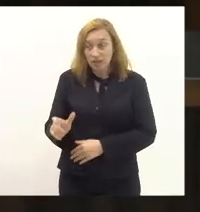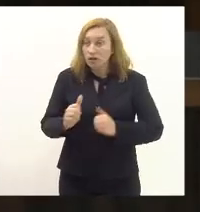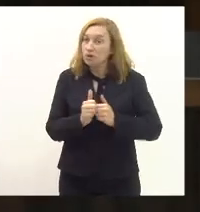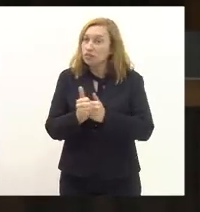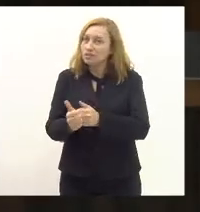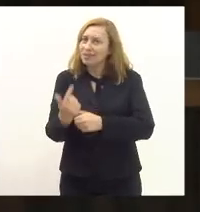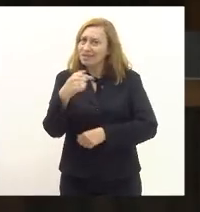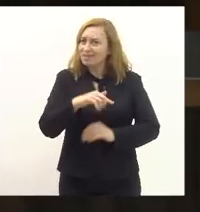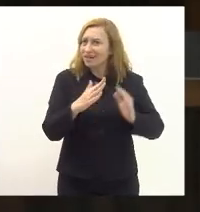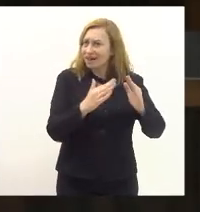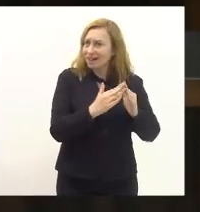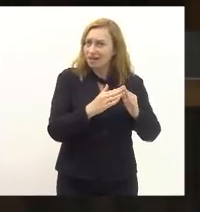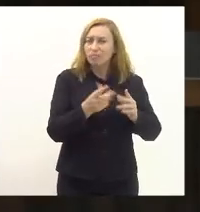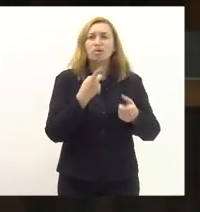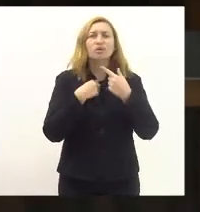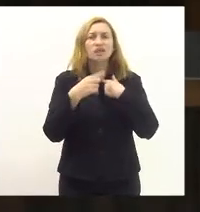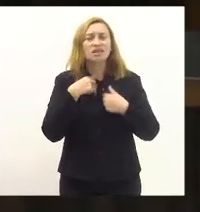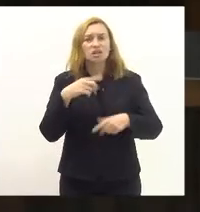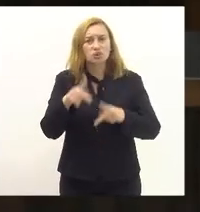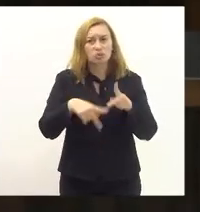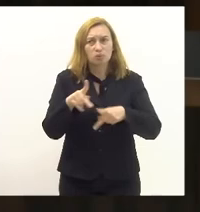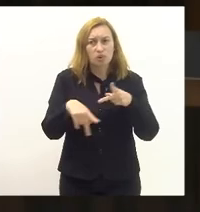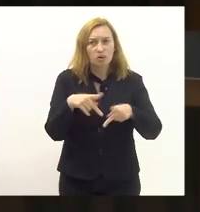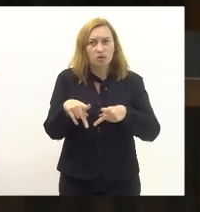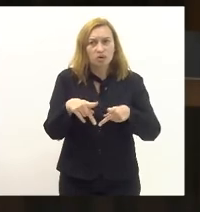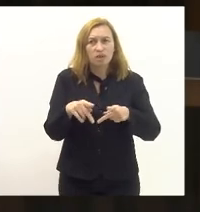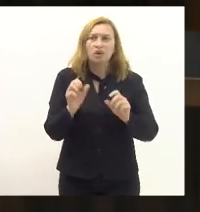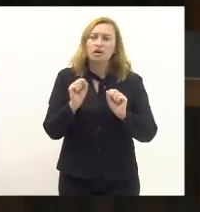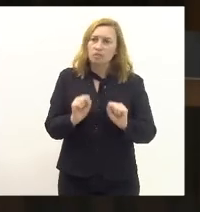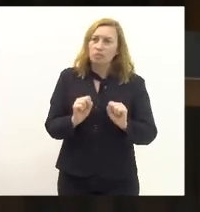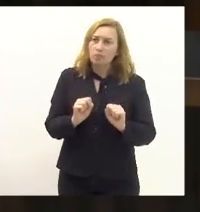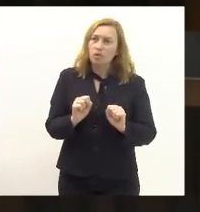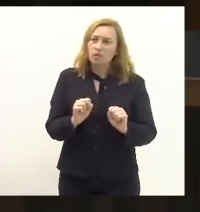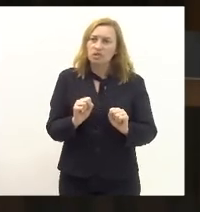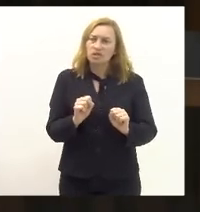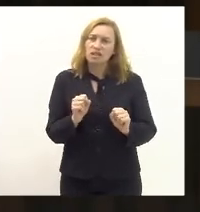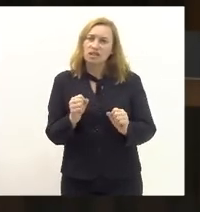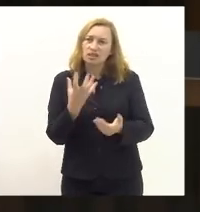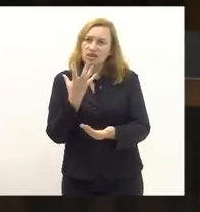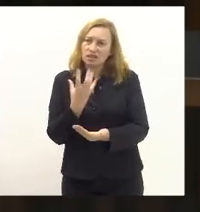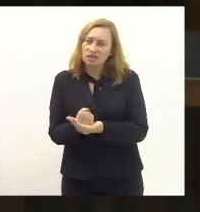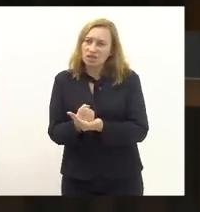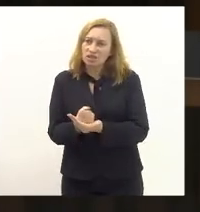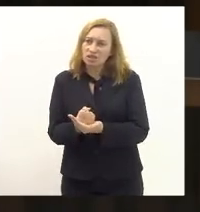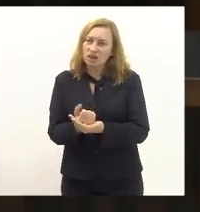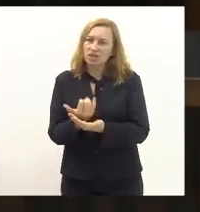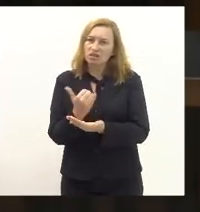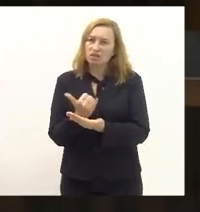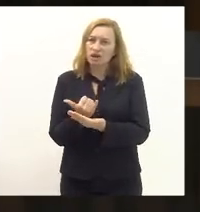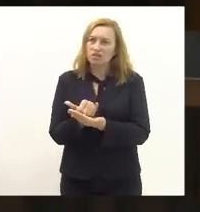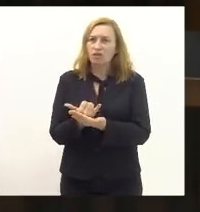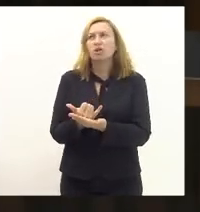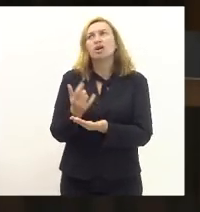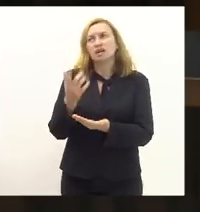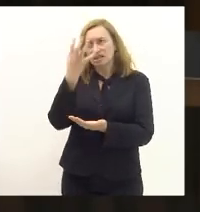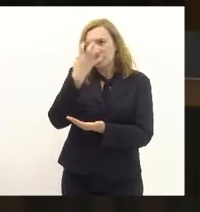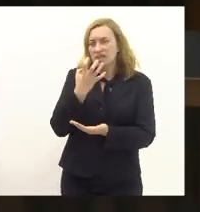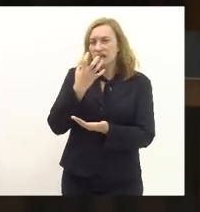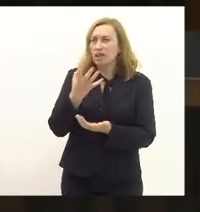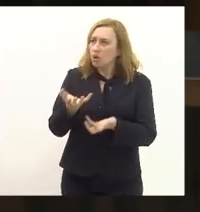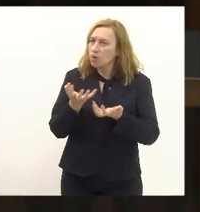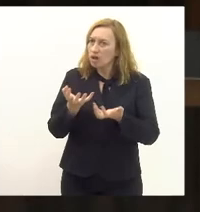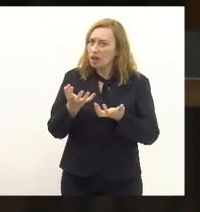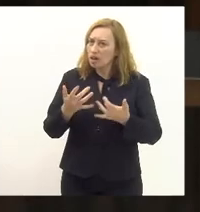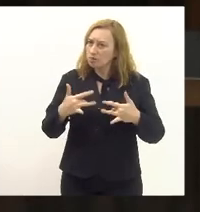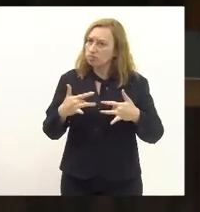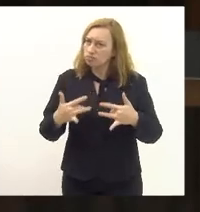essa casa pela vontade popular, que ela pode estar sendo grampeada. Isso é de extrema gravidade e eu quero me colocar à